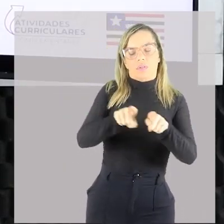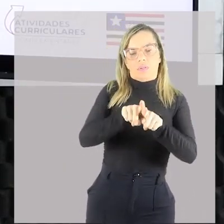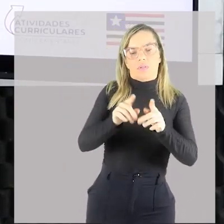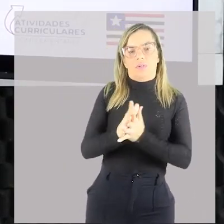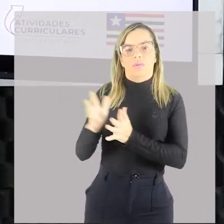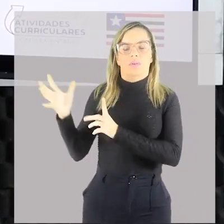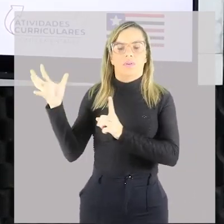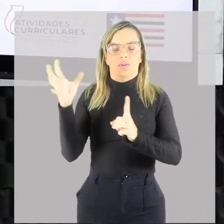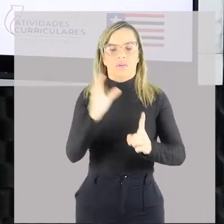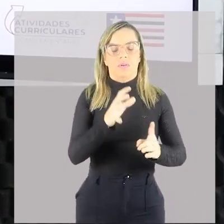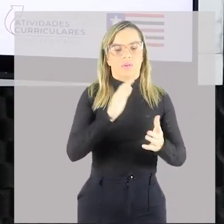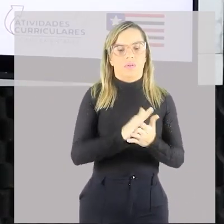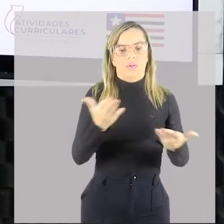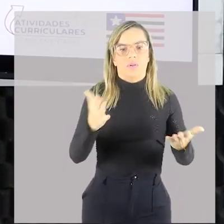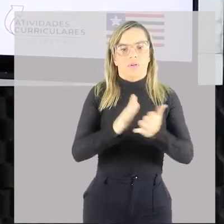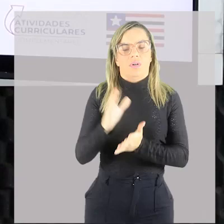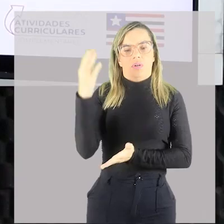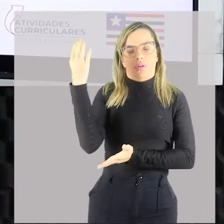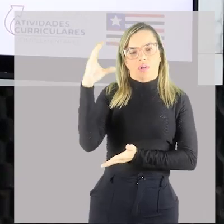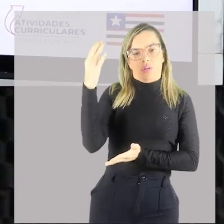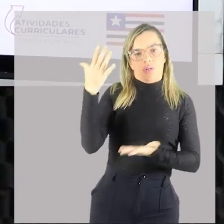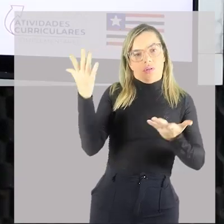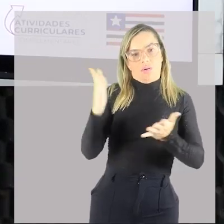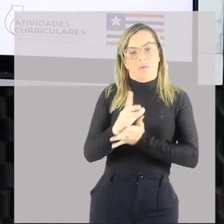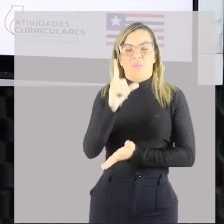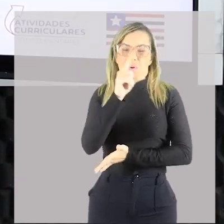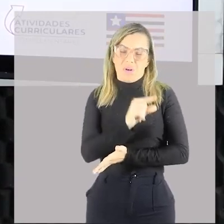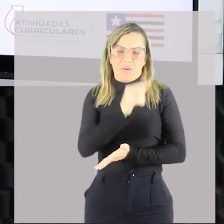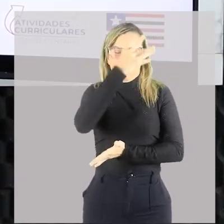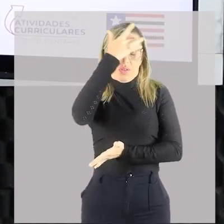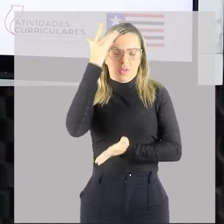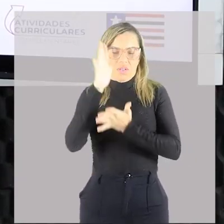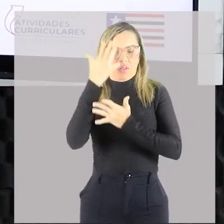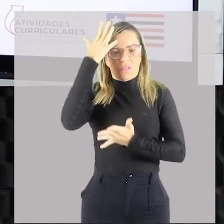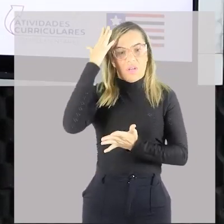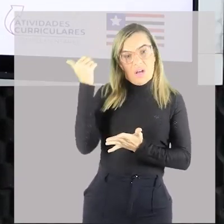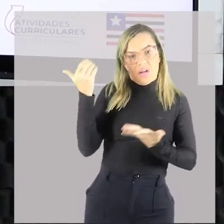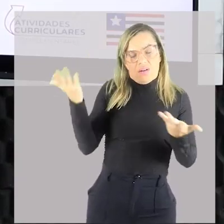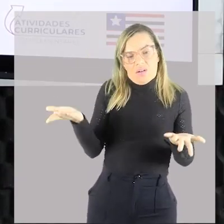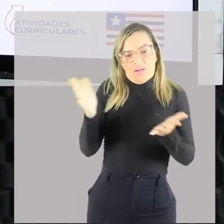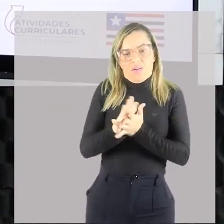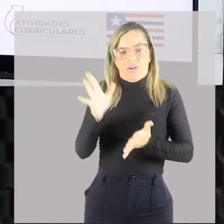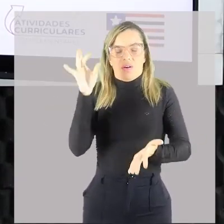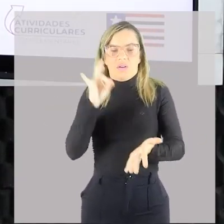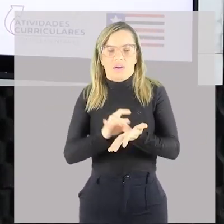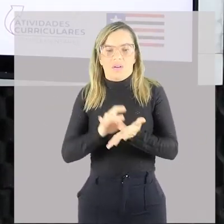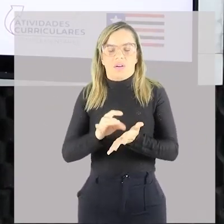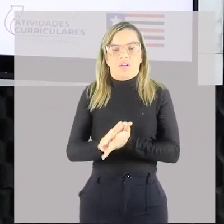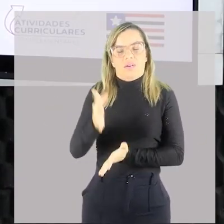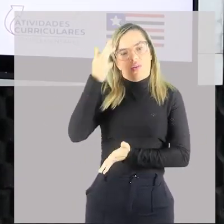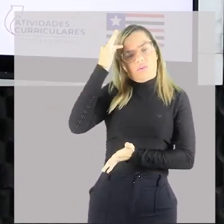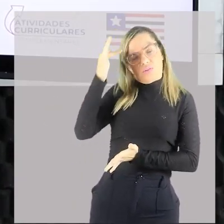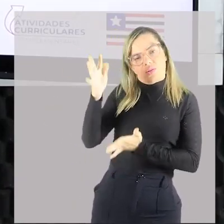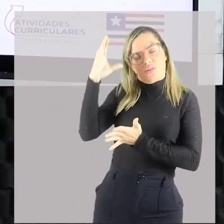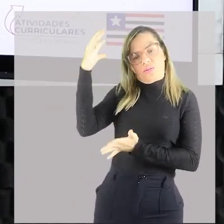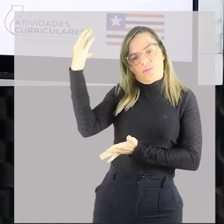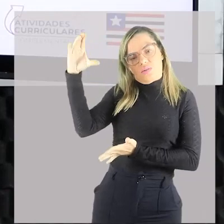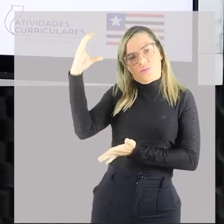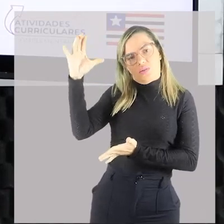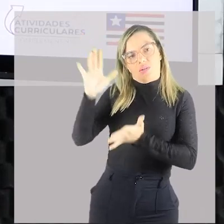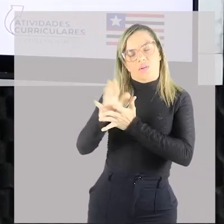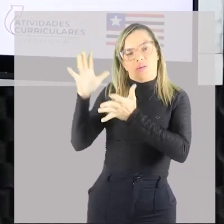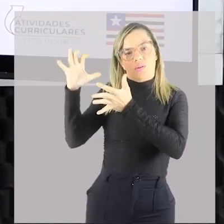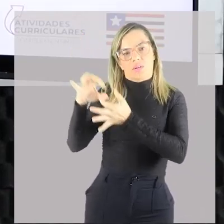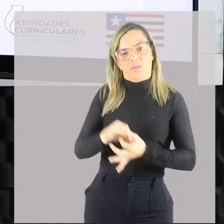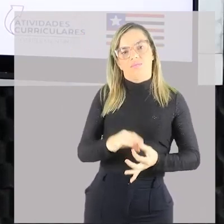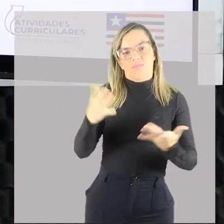enorme contribuição, tanto no ramo da ciência, pouco a gente sabe. Hobbes, na verdade, é um filósofo da ciência. Ele